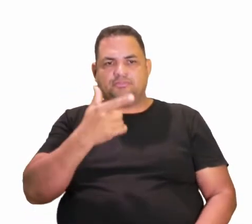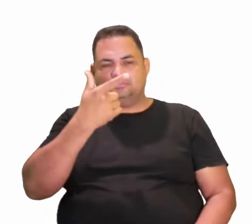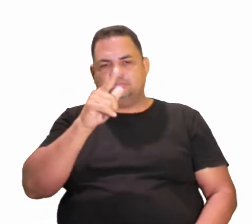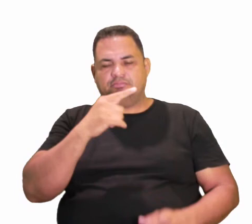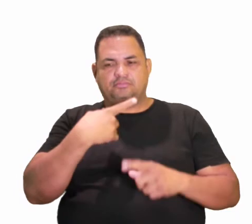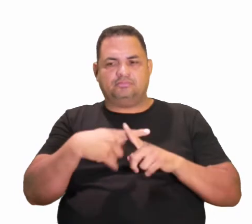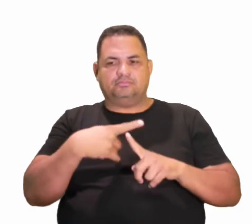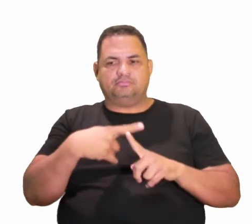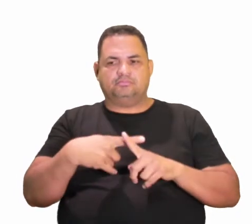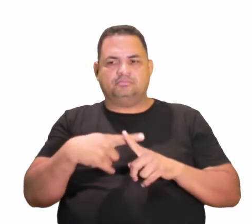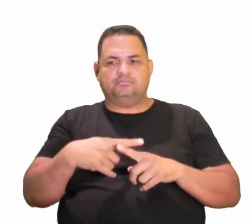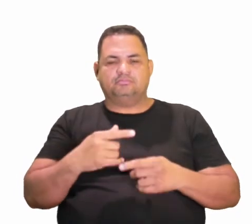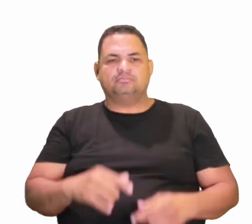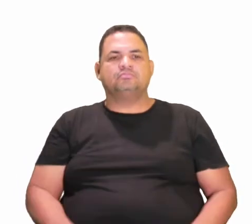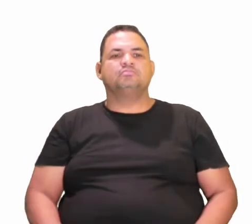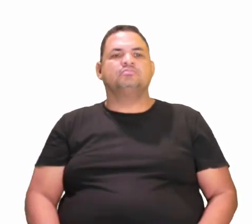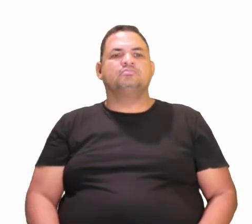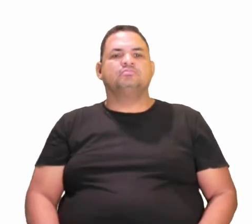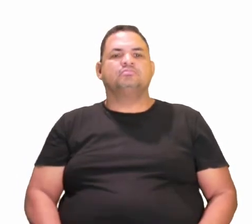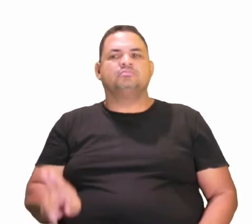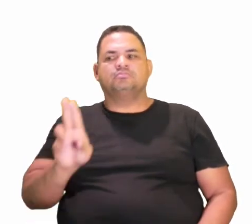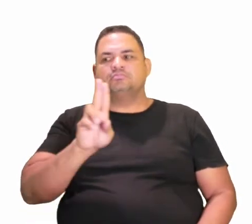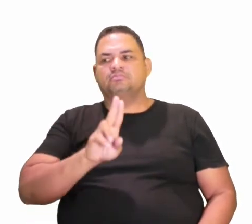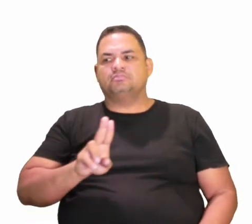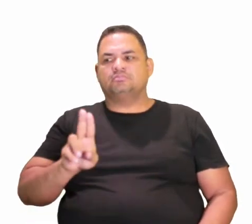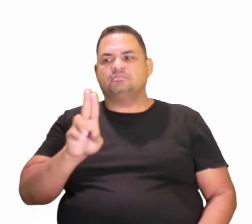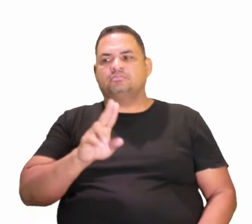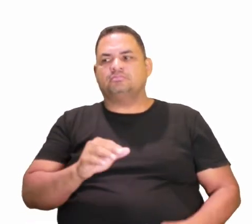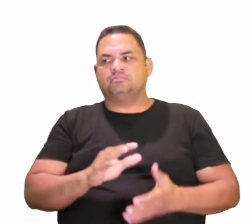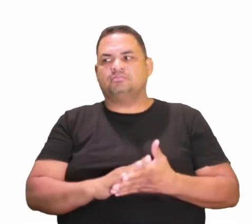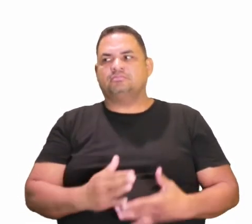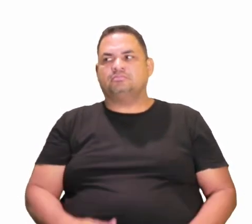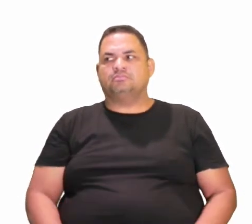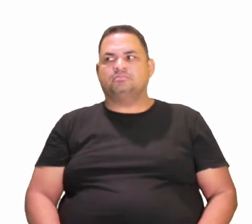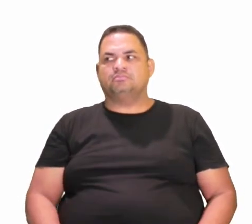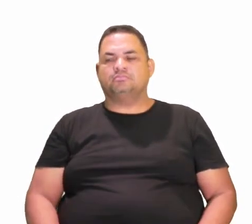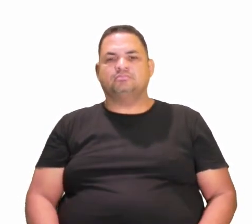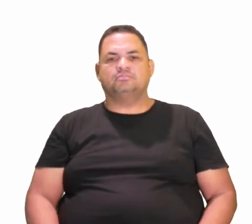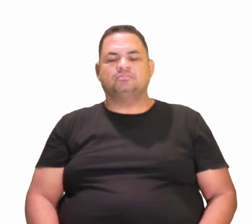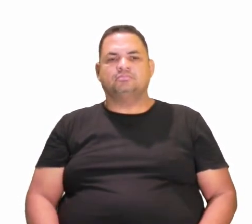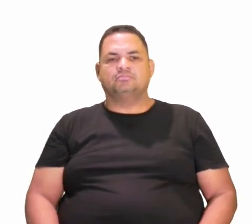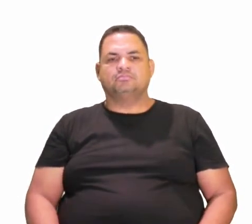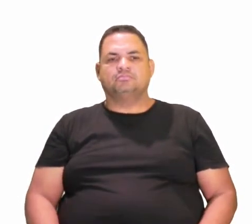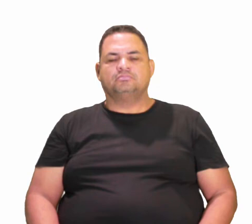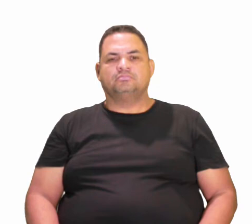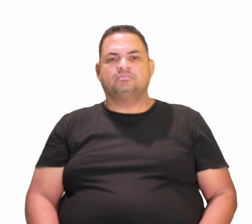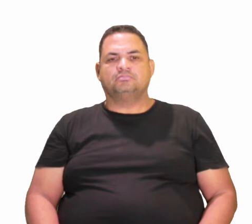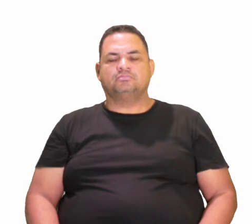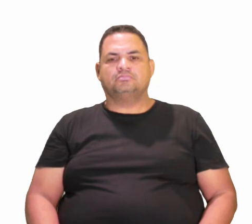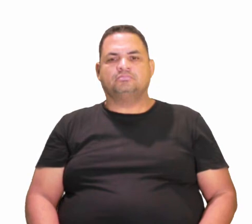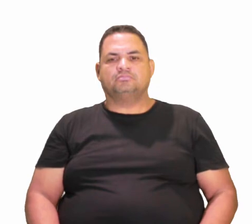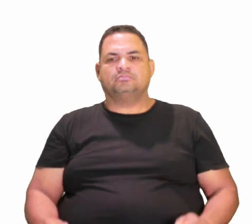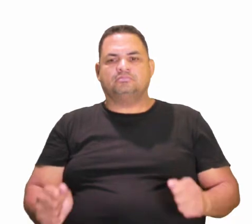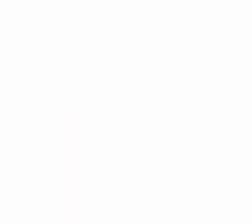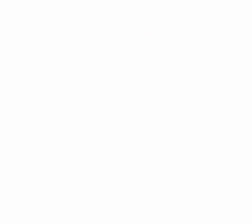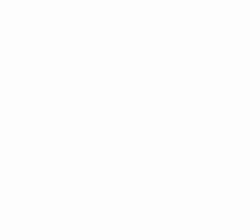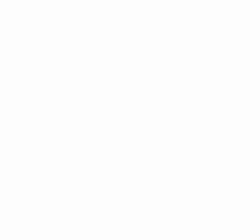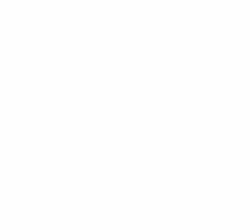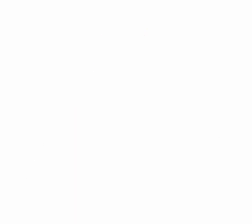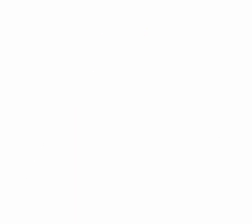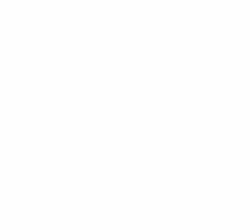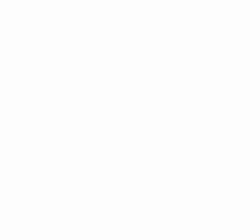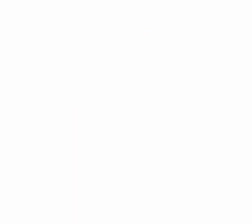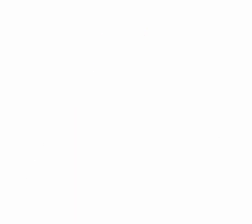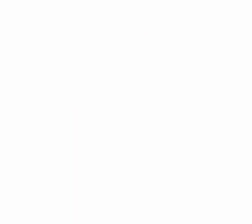Por quê? O these é usado no plural, junto com esse verbo to be aqui. E aí, obviamente, ela está próxima, seria o mais